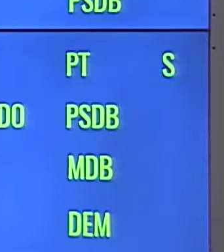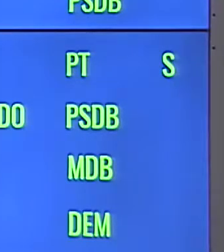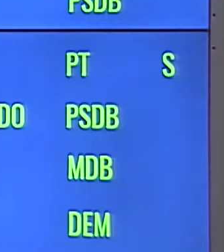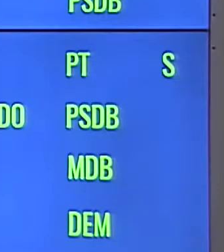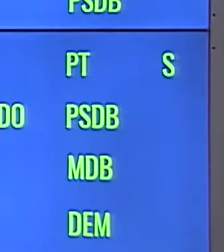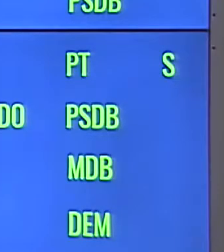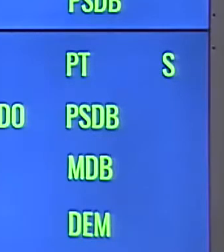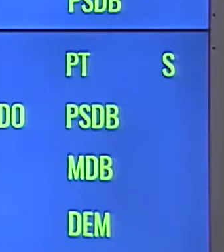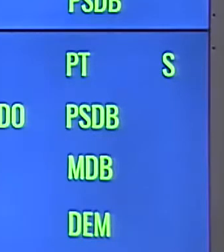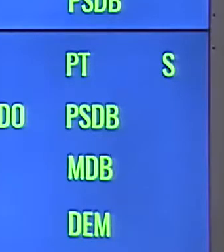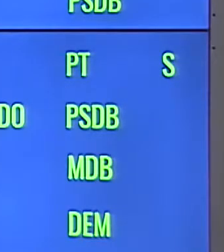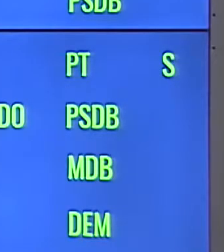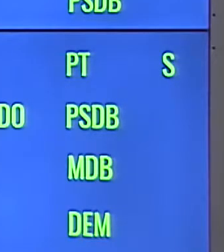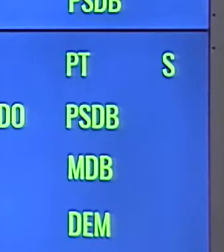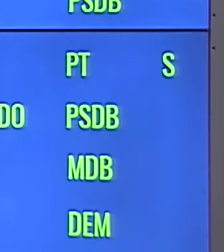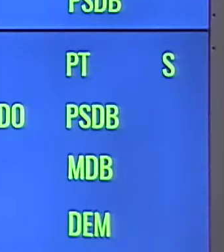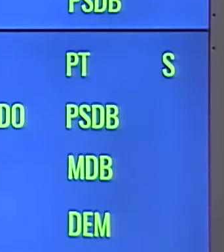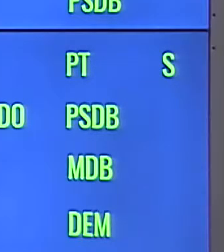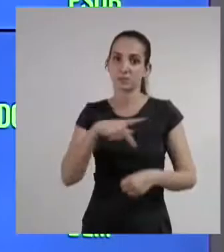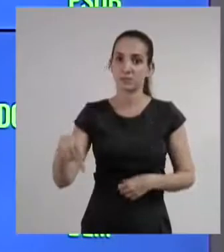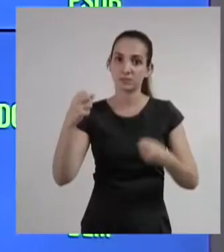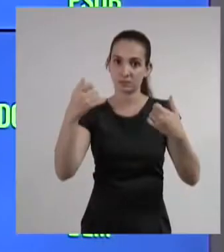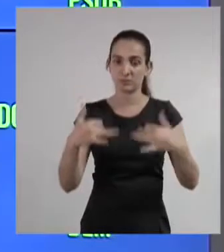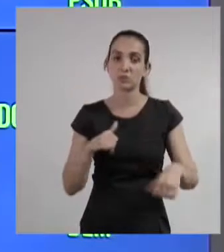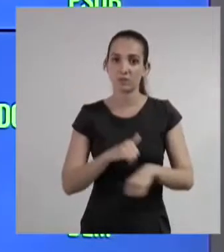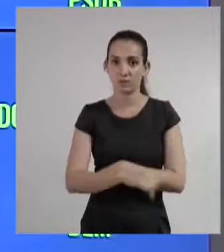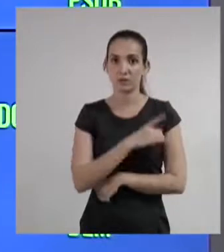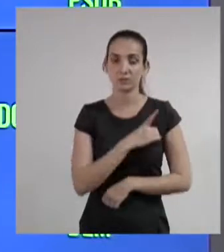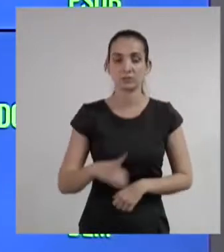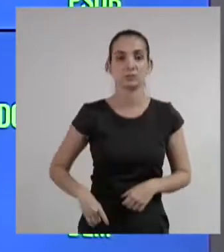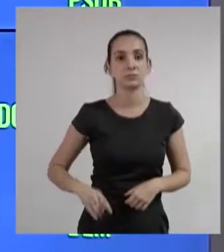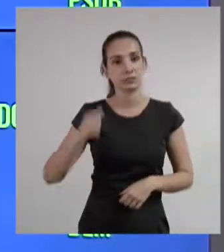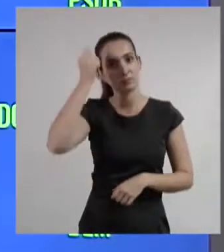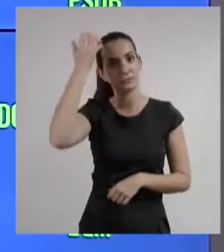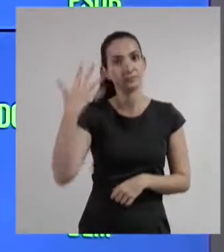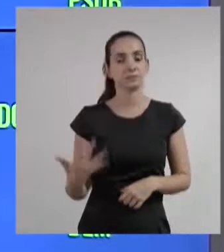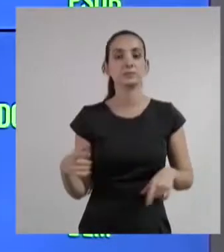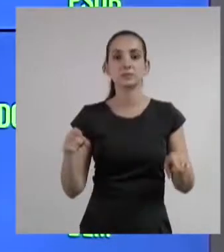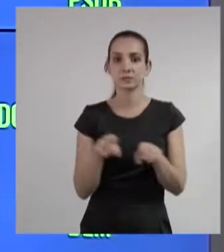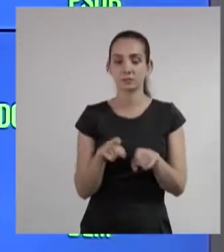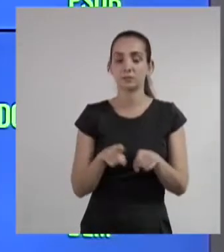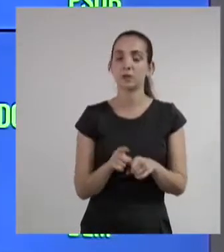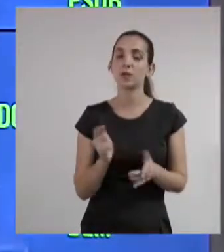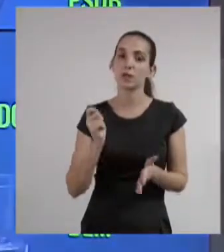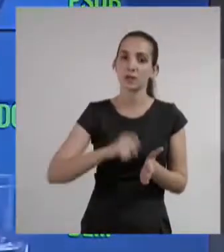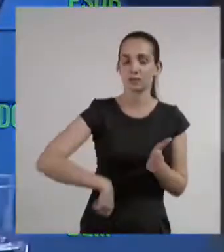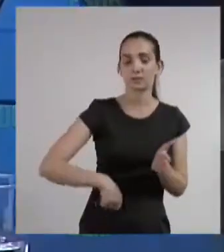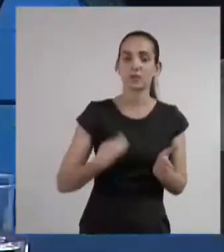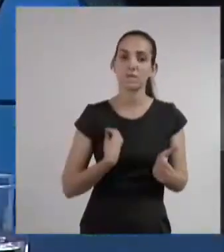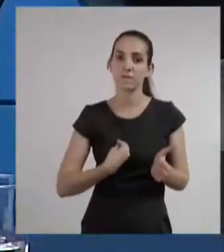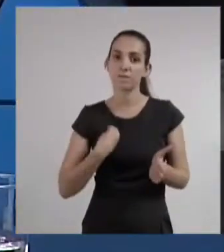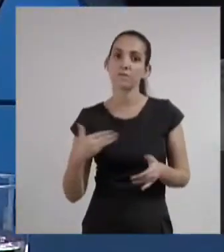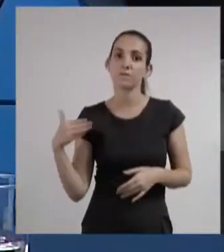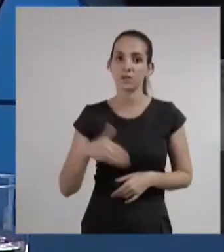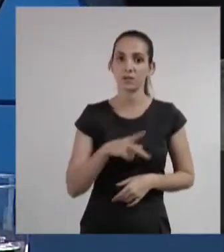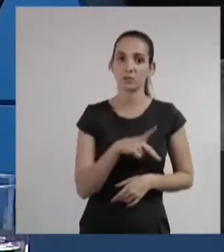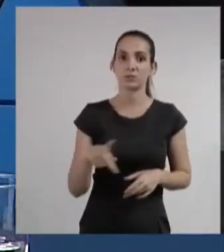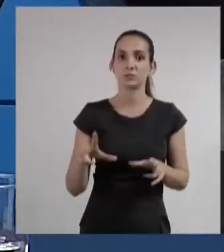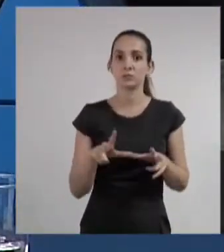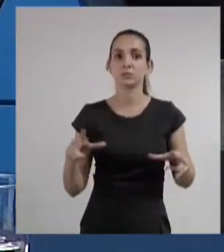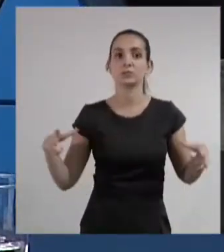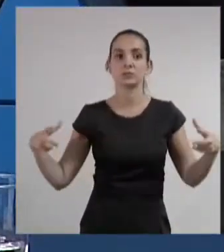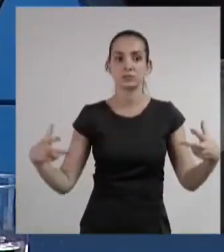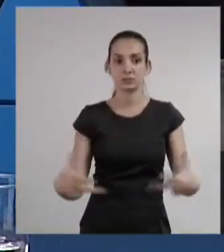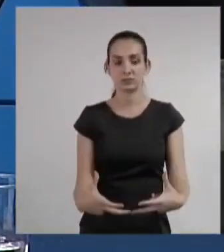Em tempos da presidência, justifica a ausência da deputada Antonieta Morim. Também registra a presença do presidente da